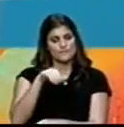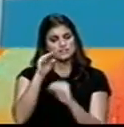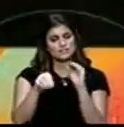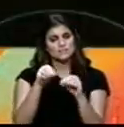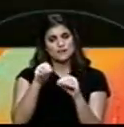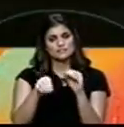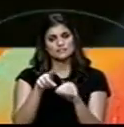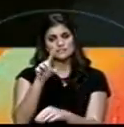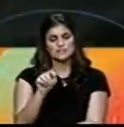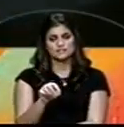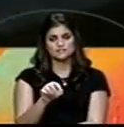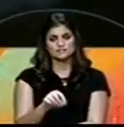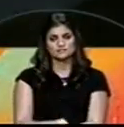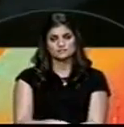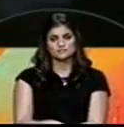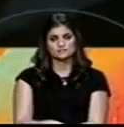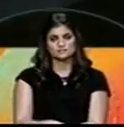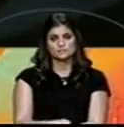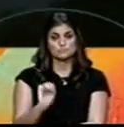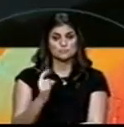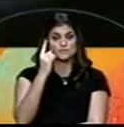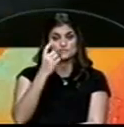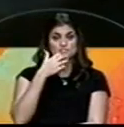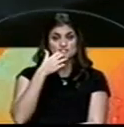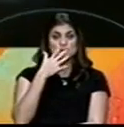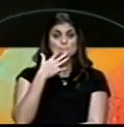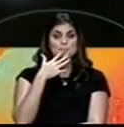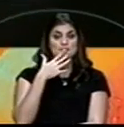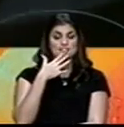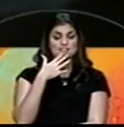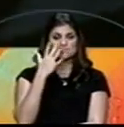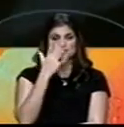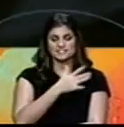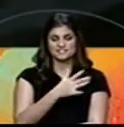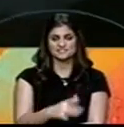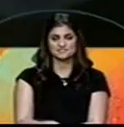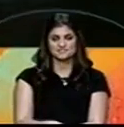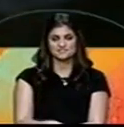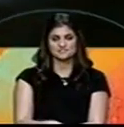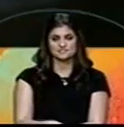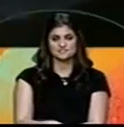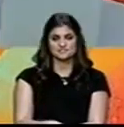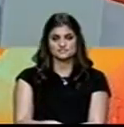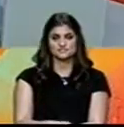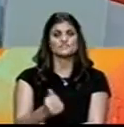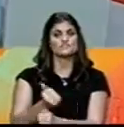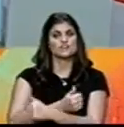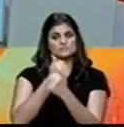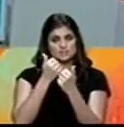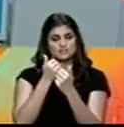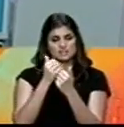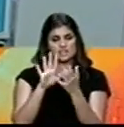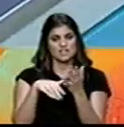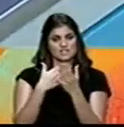de... Uma estreia, pimenta. Numa receita do chef Eli. A pimenta faz bem, dá... Dá ânimo, não é?